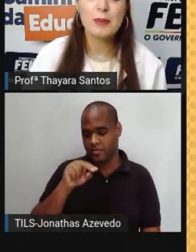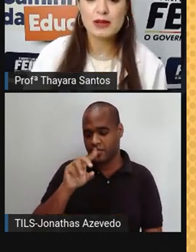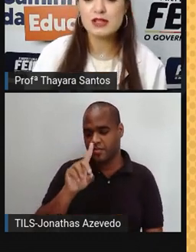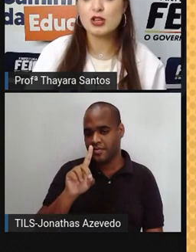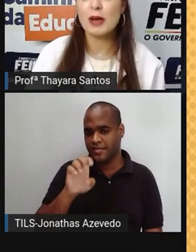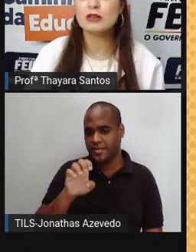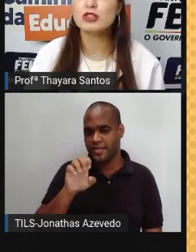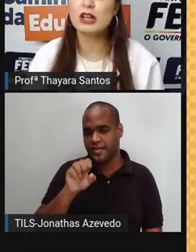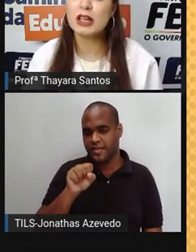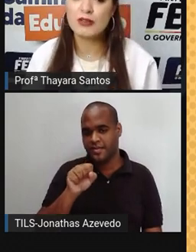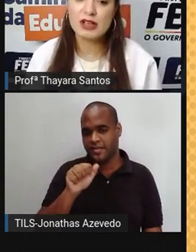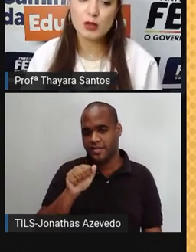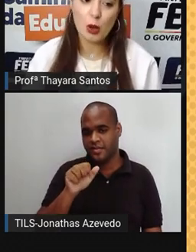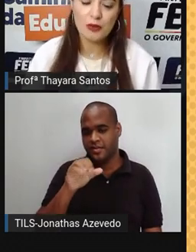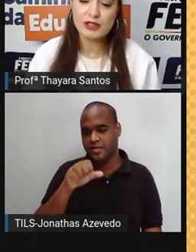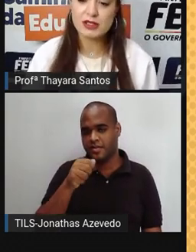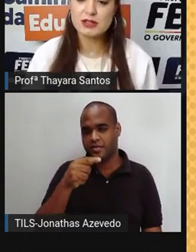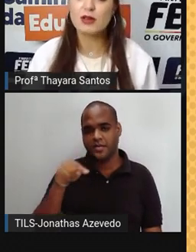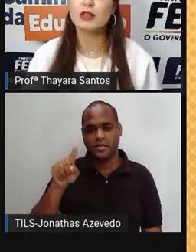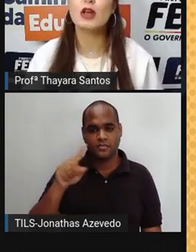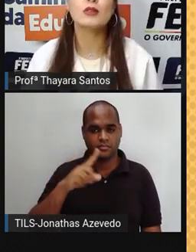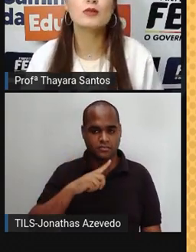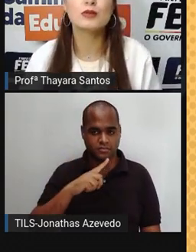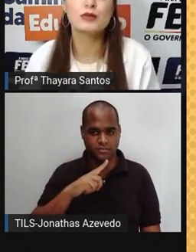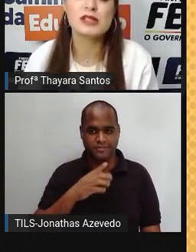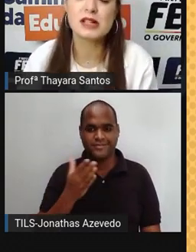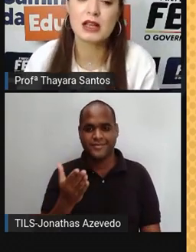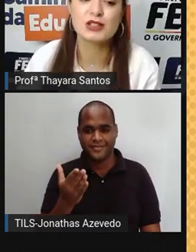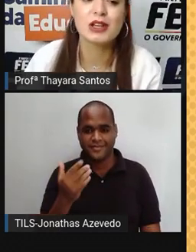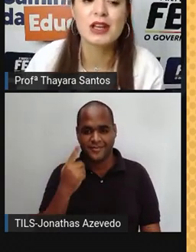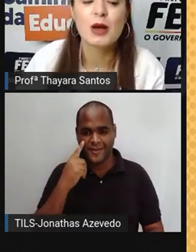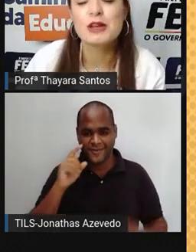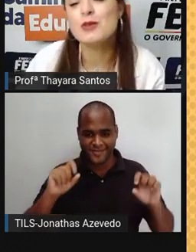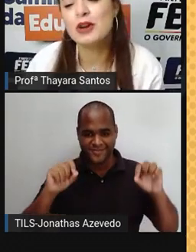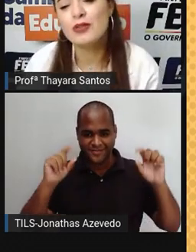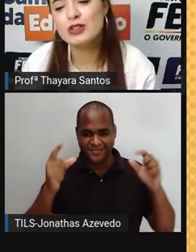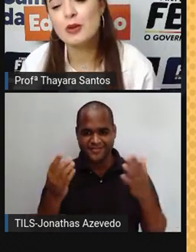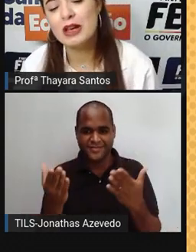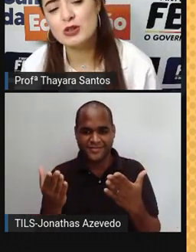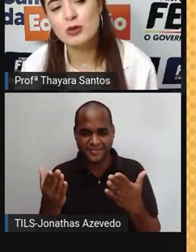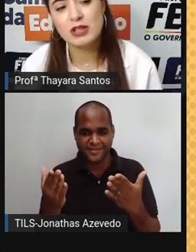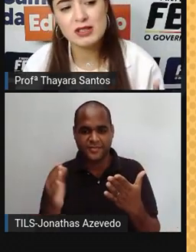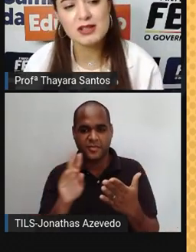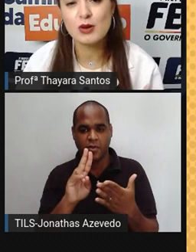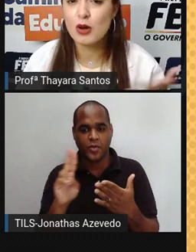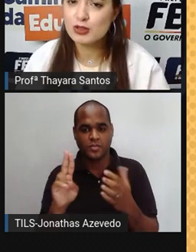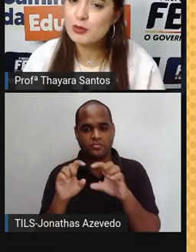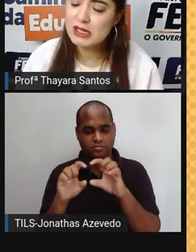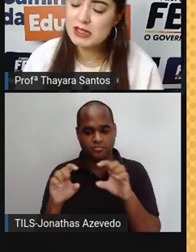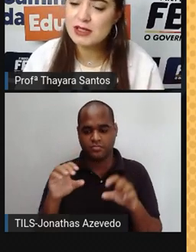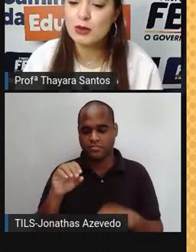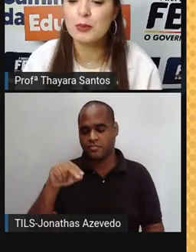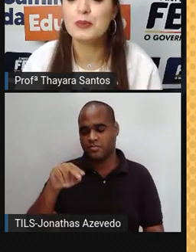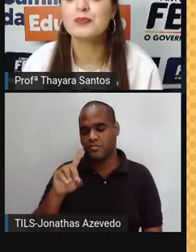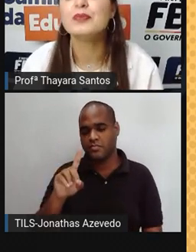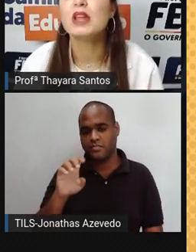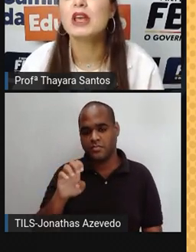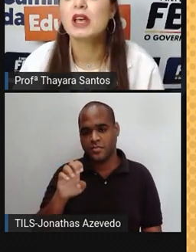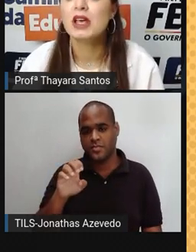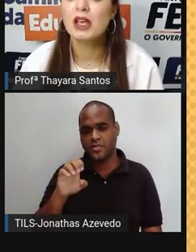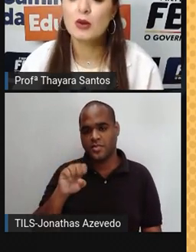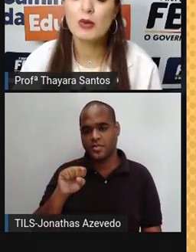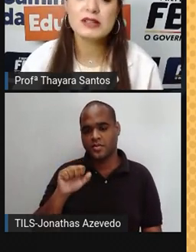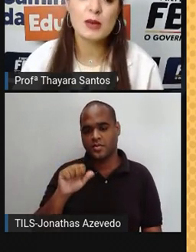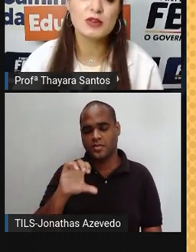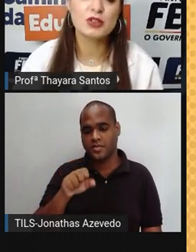também pode ser chamado de refração como vocês estão vendo aí no slide Mas eu prefiro chamar de condensação gosto mais desse nome